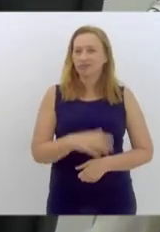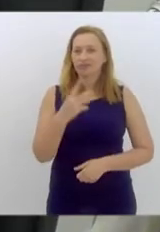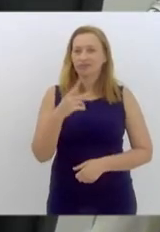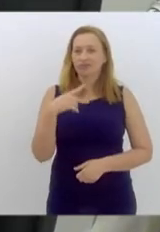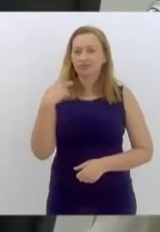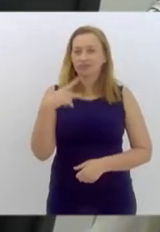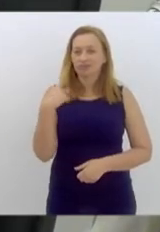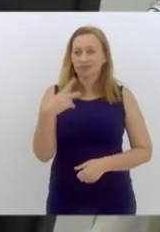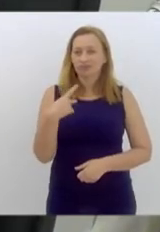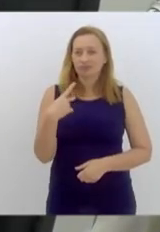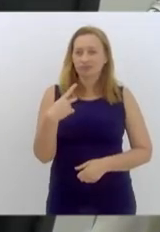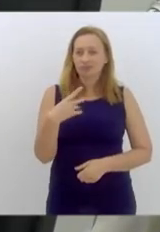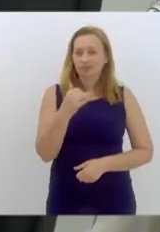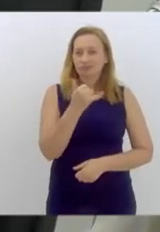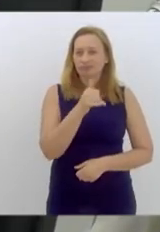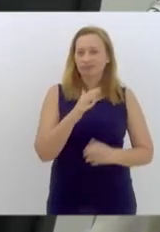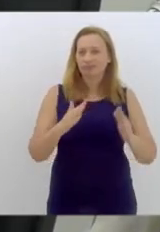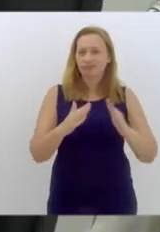de leis,